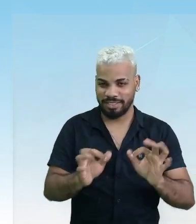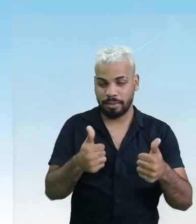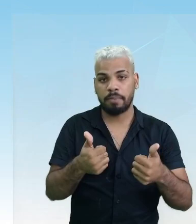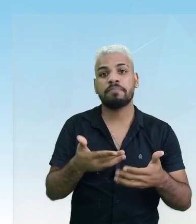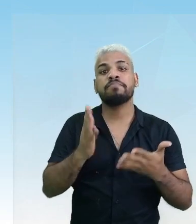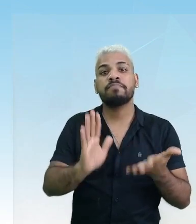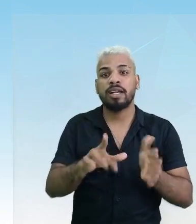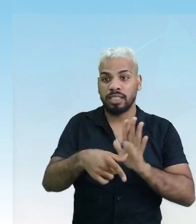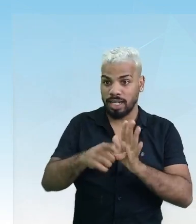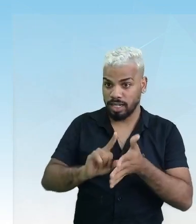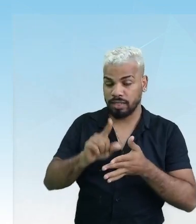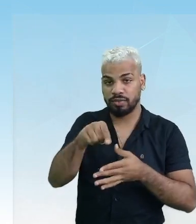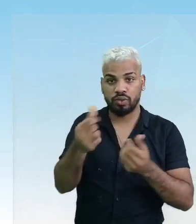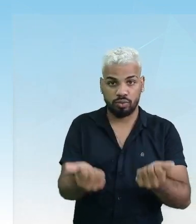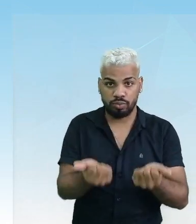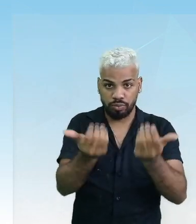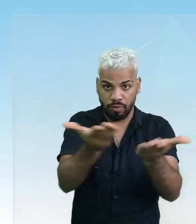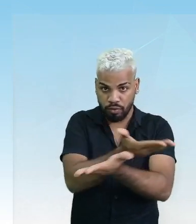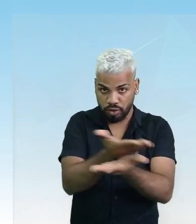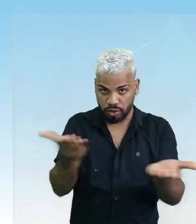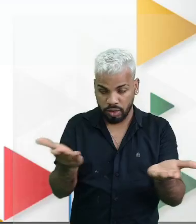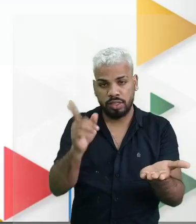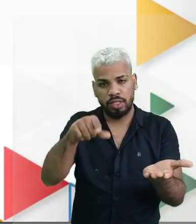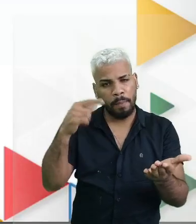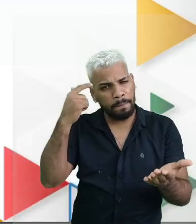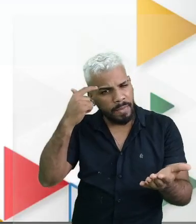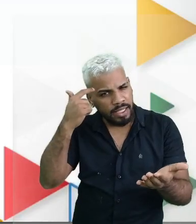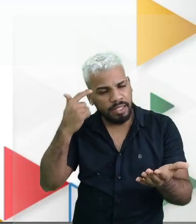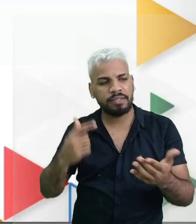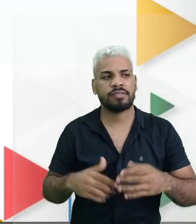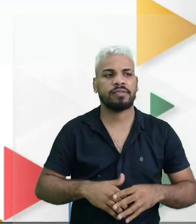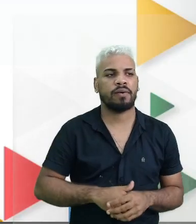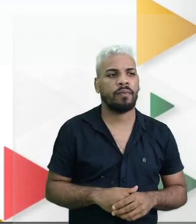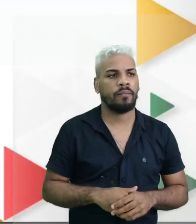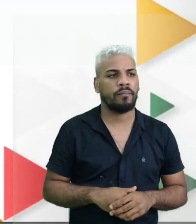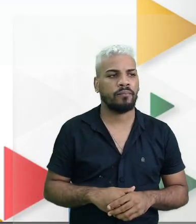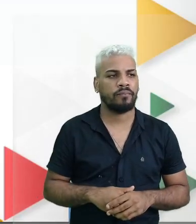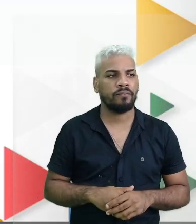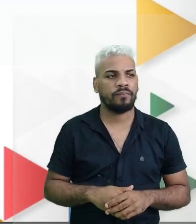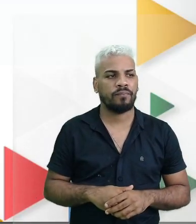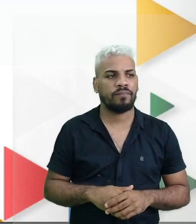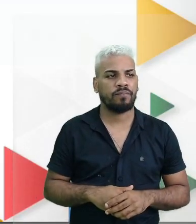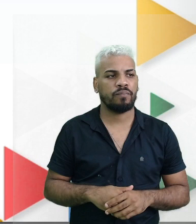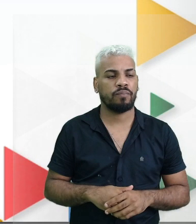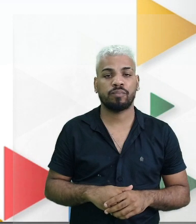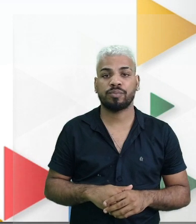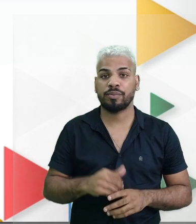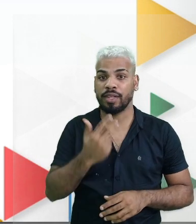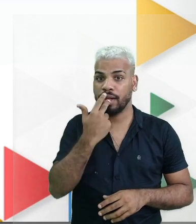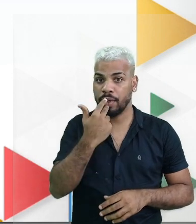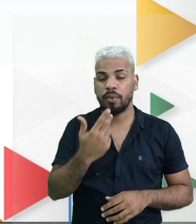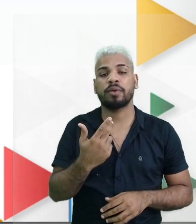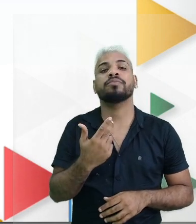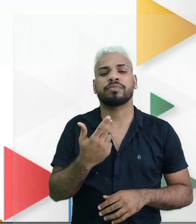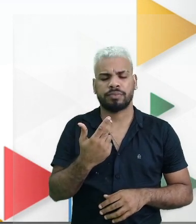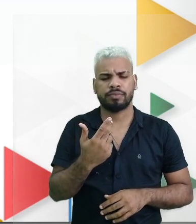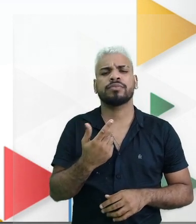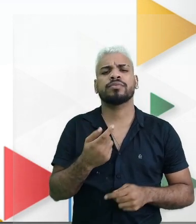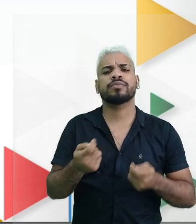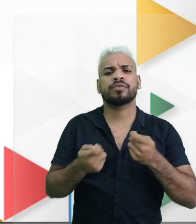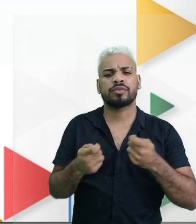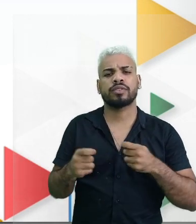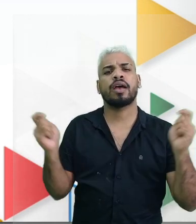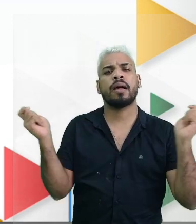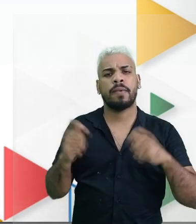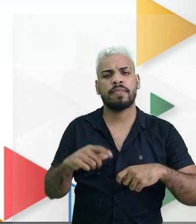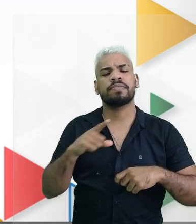Mas antes disso, trago para vocês um pensamento. Vamos lá, dominar a língua nos torna capazes